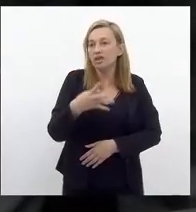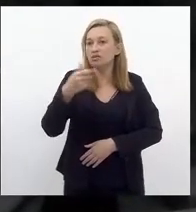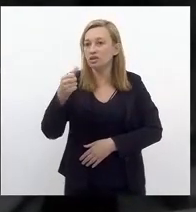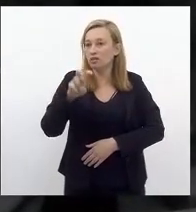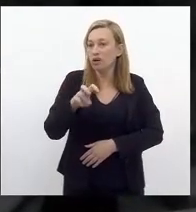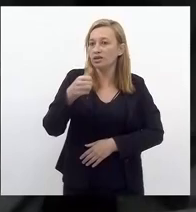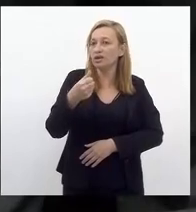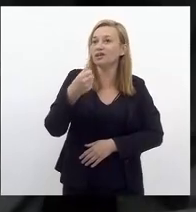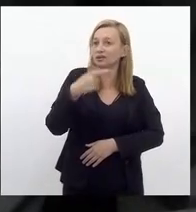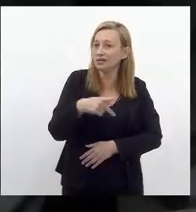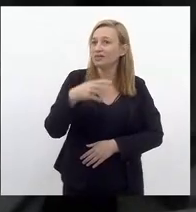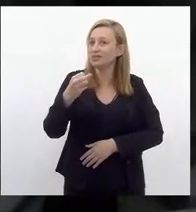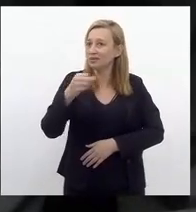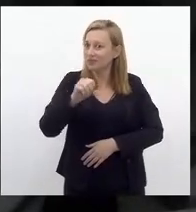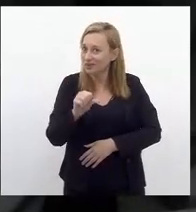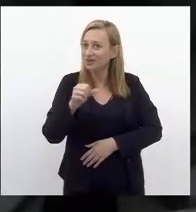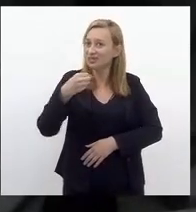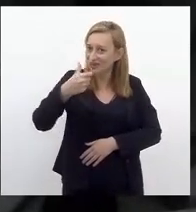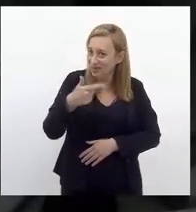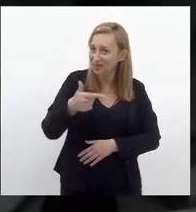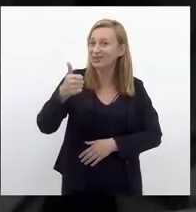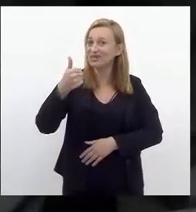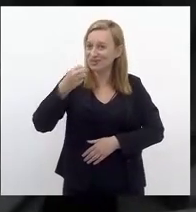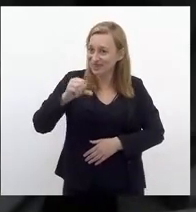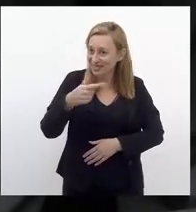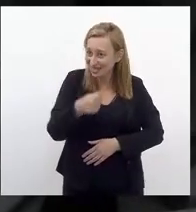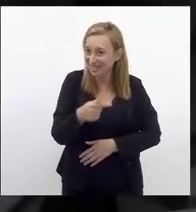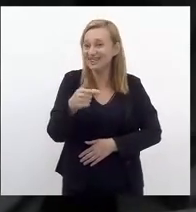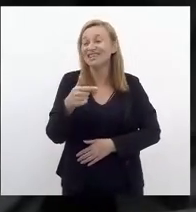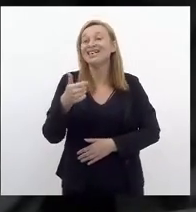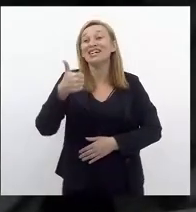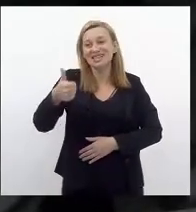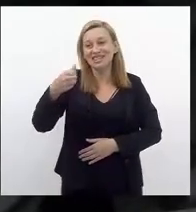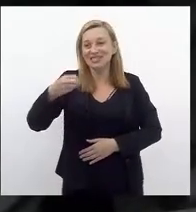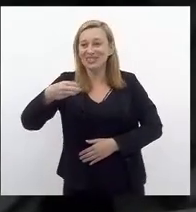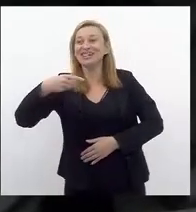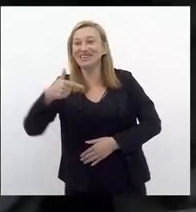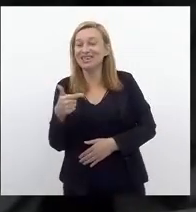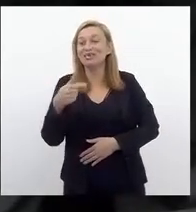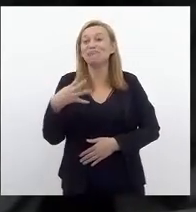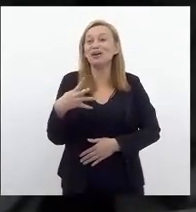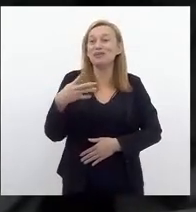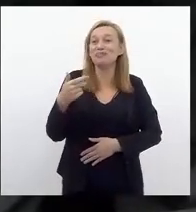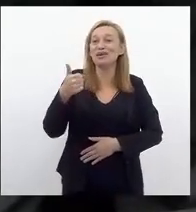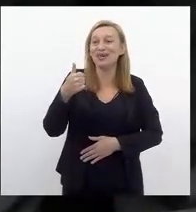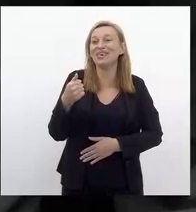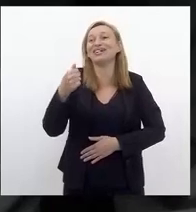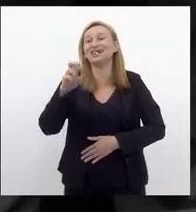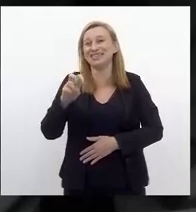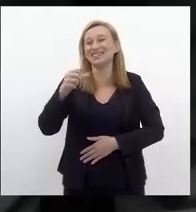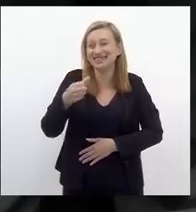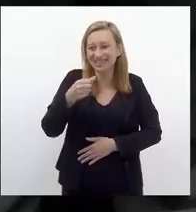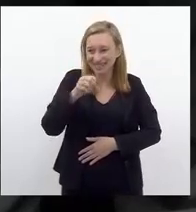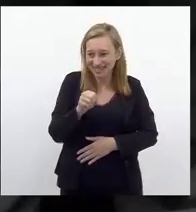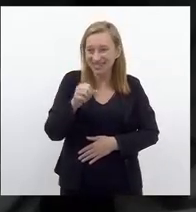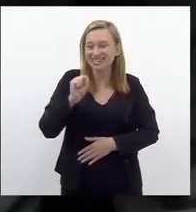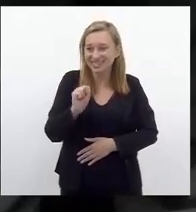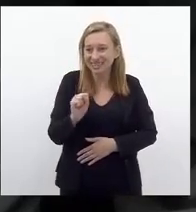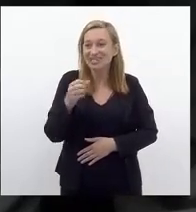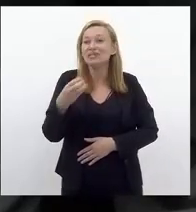44/54 7989 12 97 123 136 147